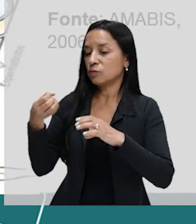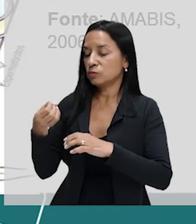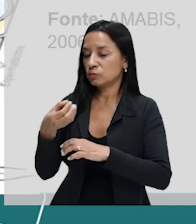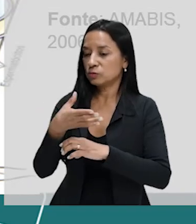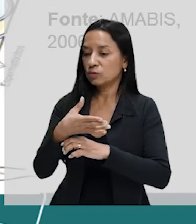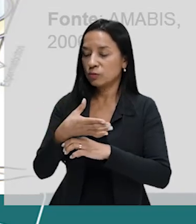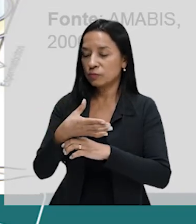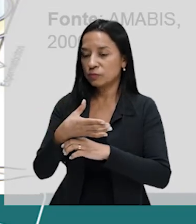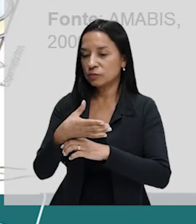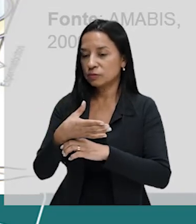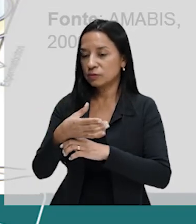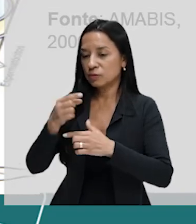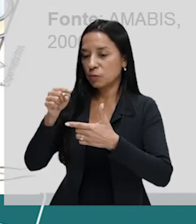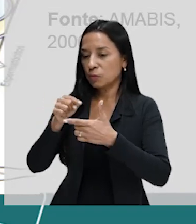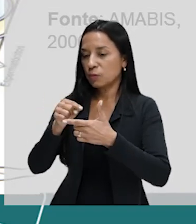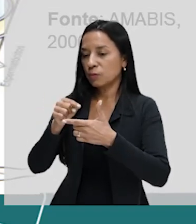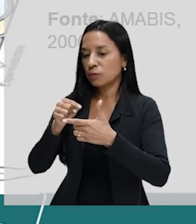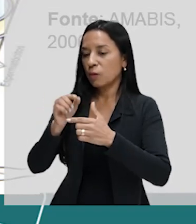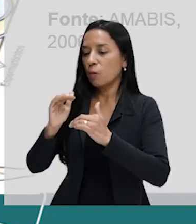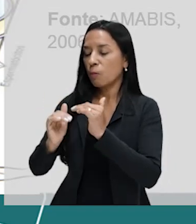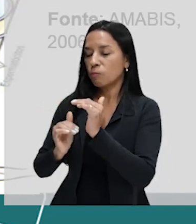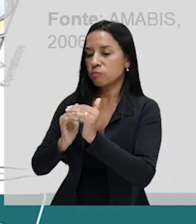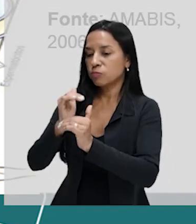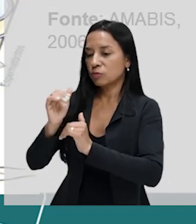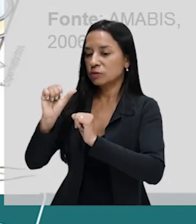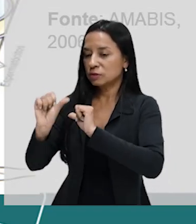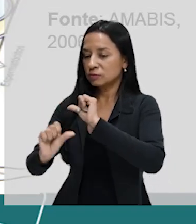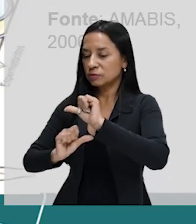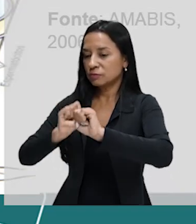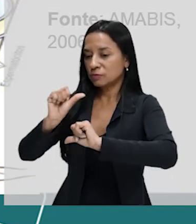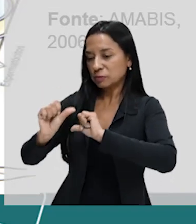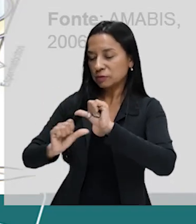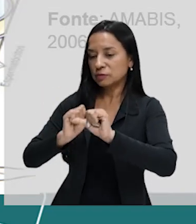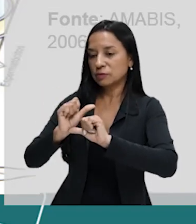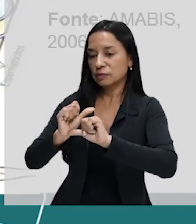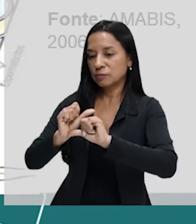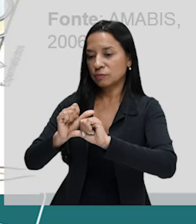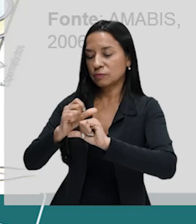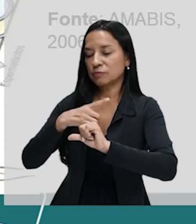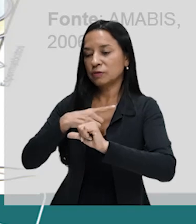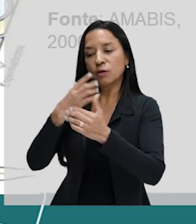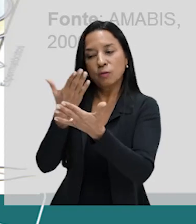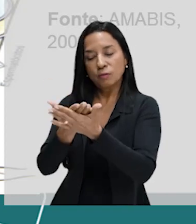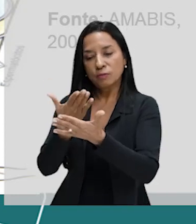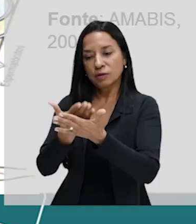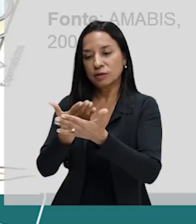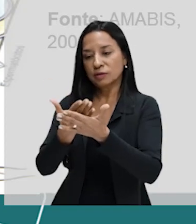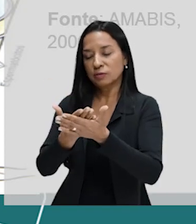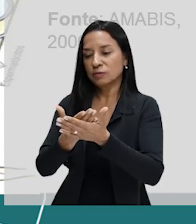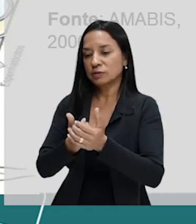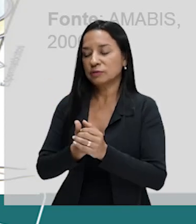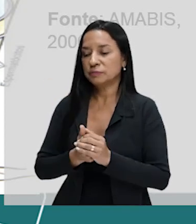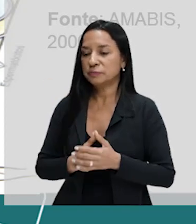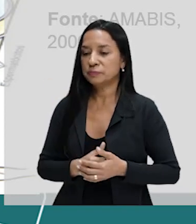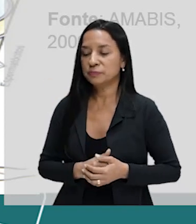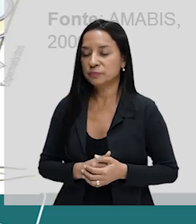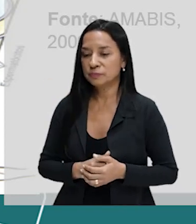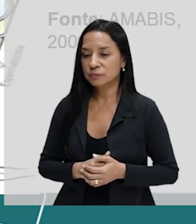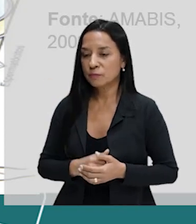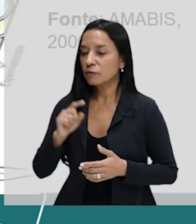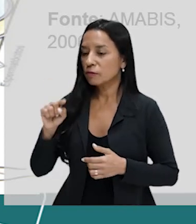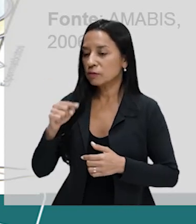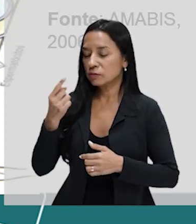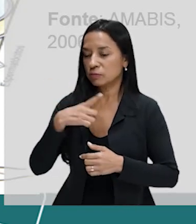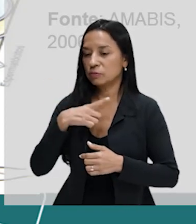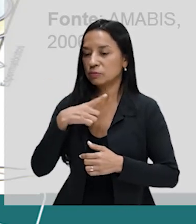tá? Essa célula vai passar por um processo de meiose. Nós vamos ter uma aula só sobre espermatogênese, e aí depois